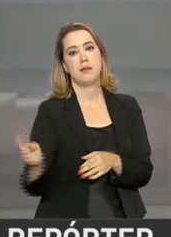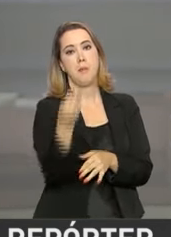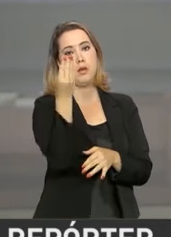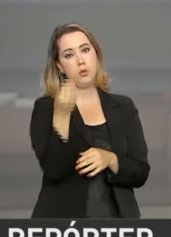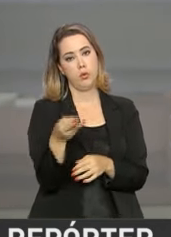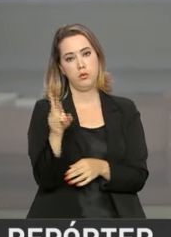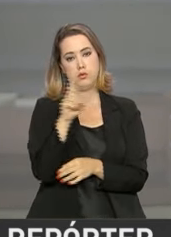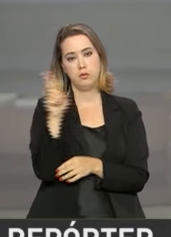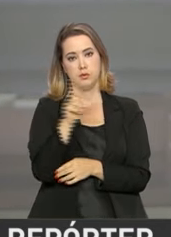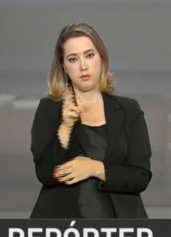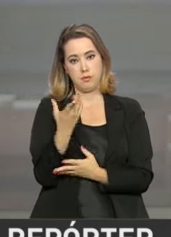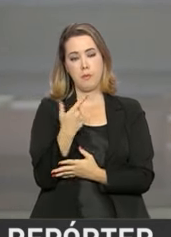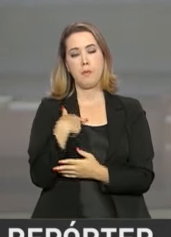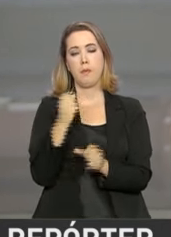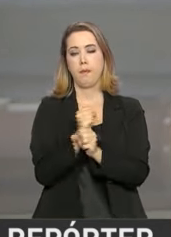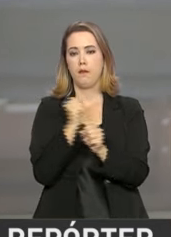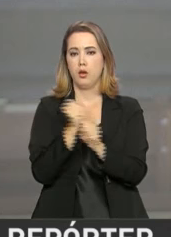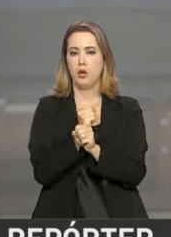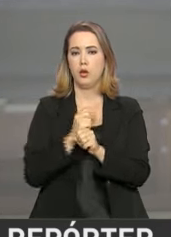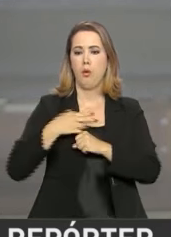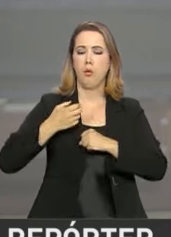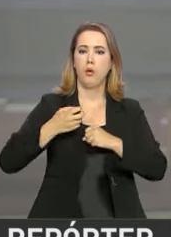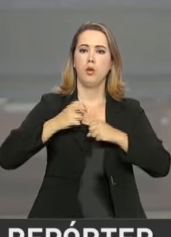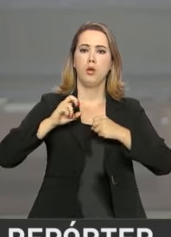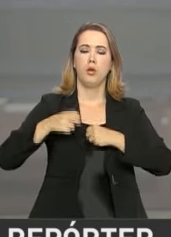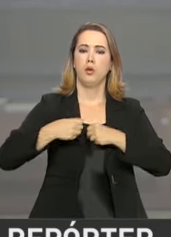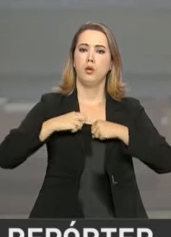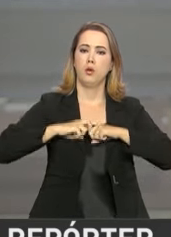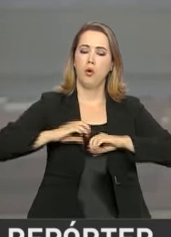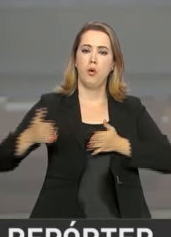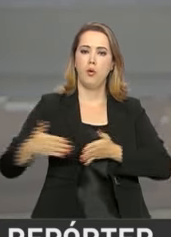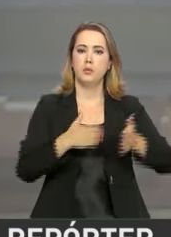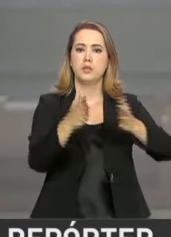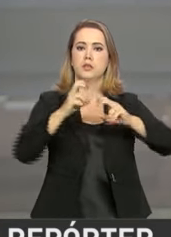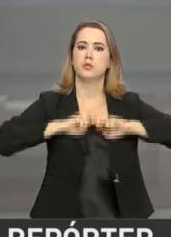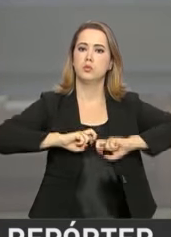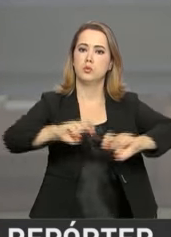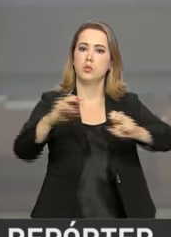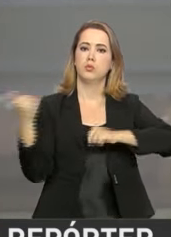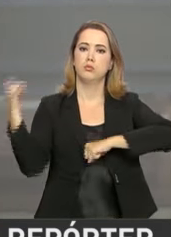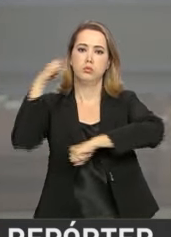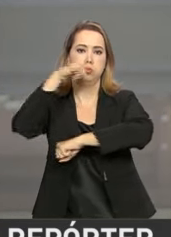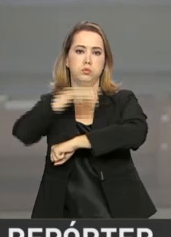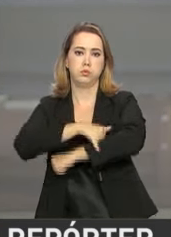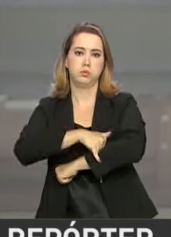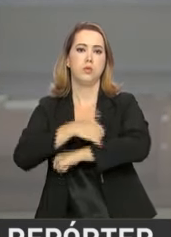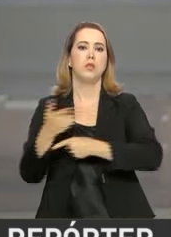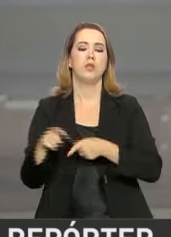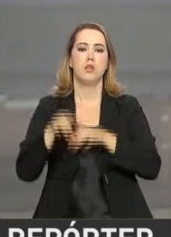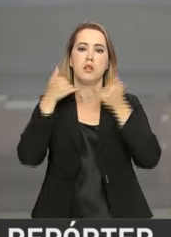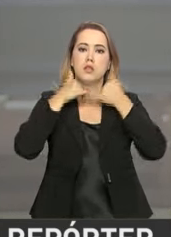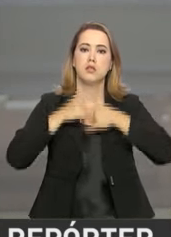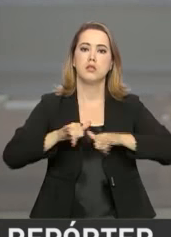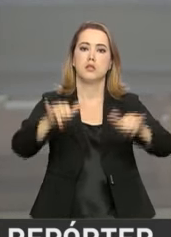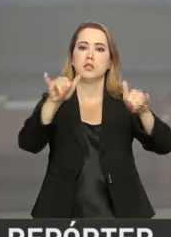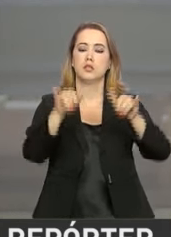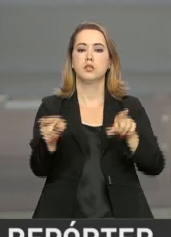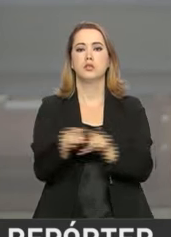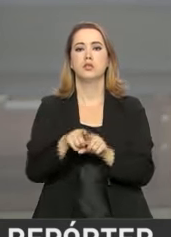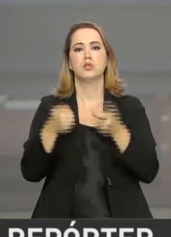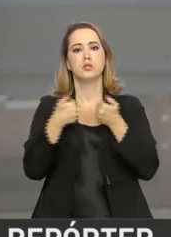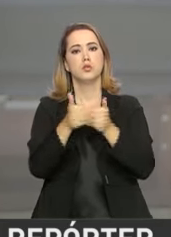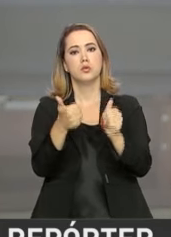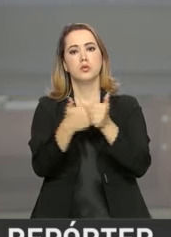os projetos que serão retomados estão obras em rodovias, ferrovias, portos, aeroportos, obras de eletricidade e de